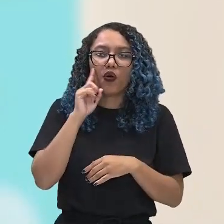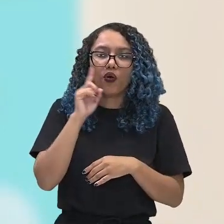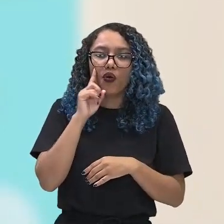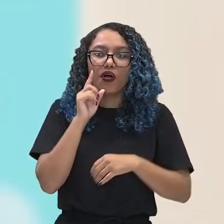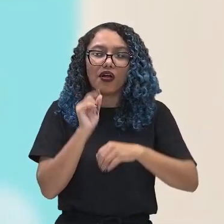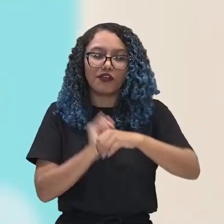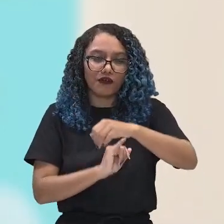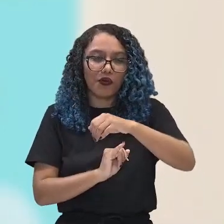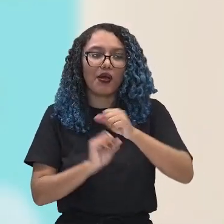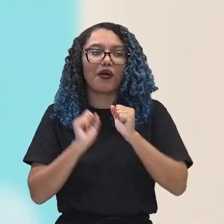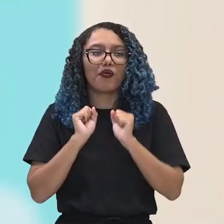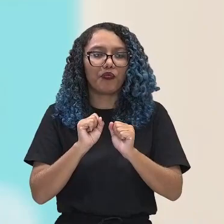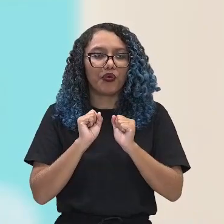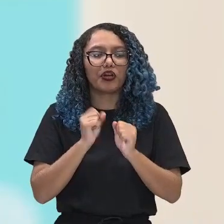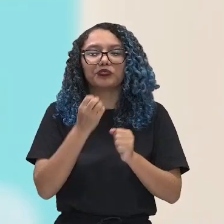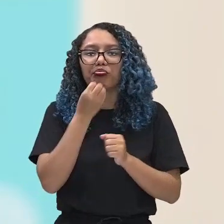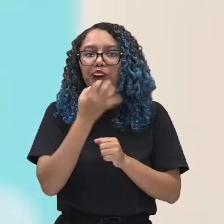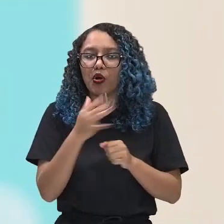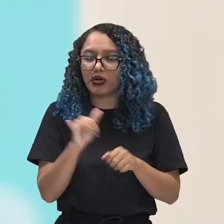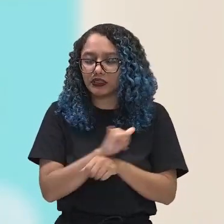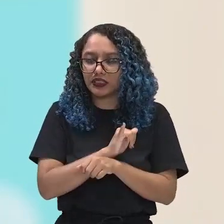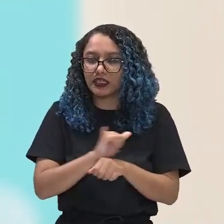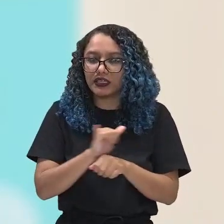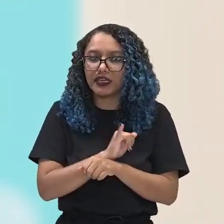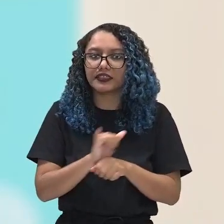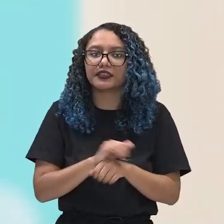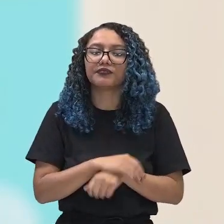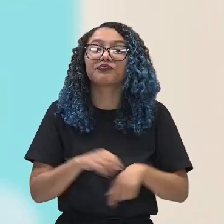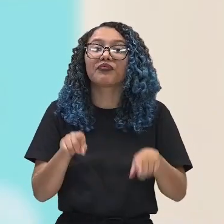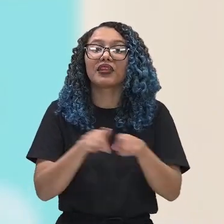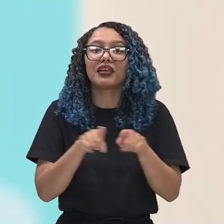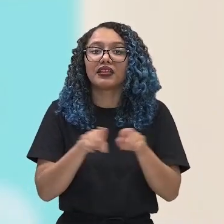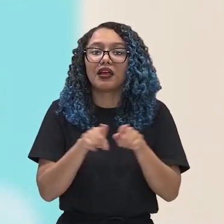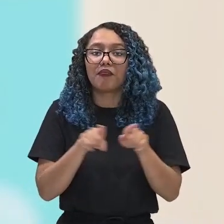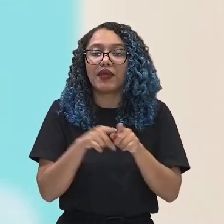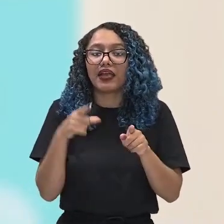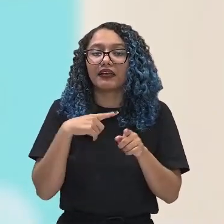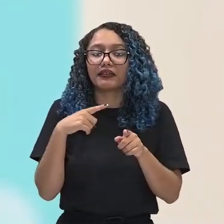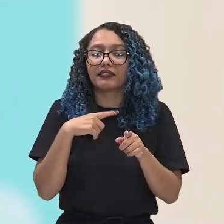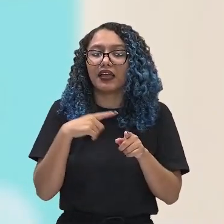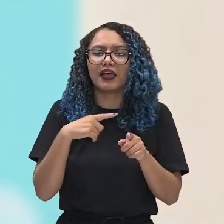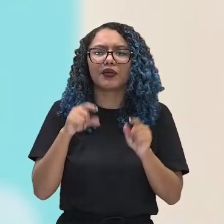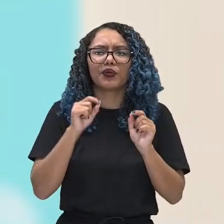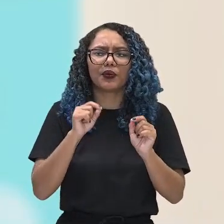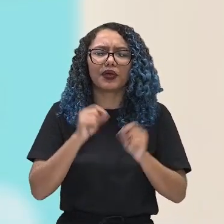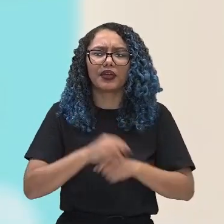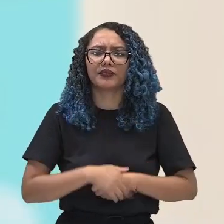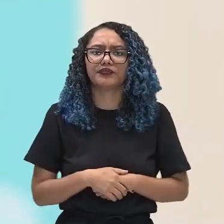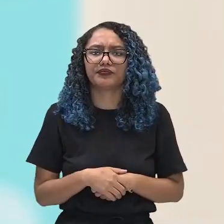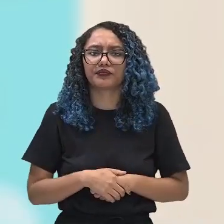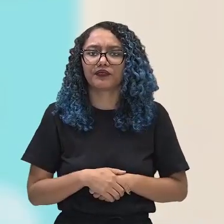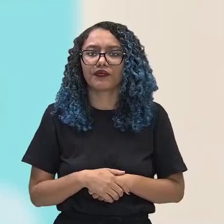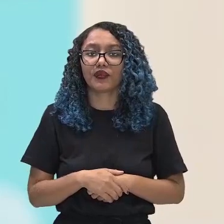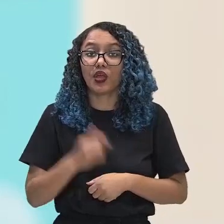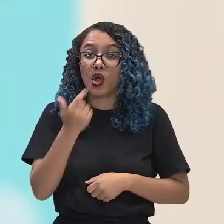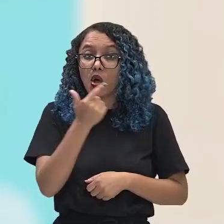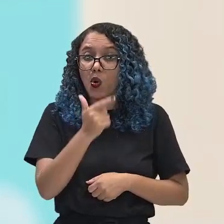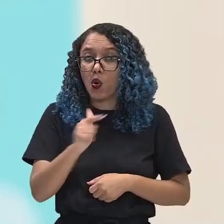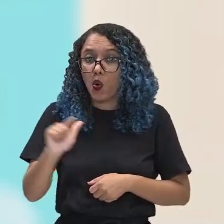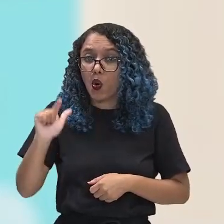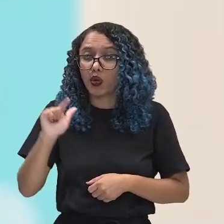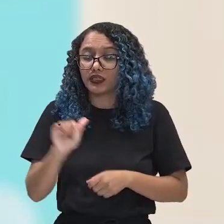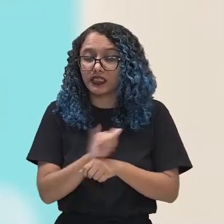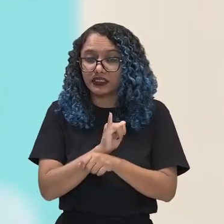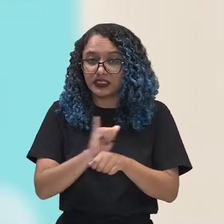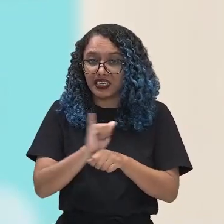texto argumentativo. Claro que depois que ela fala, não é uma tarefa fácil, ela usa uma forma mais formal, ela